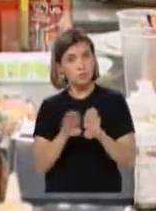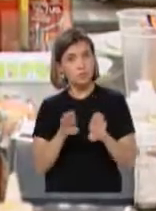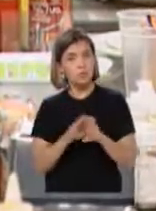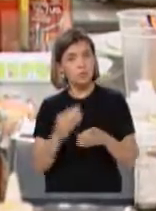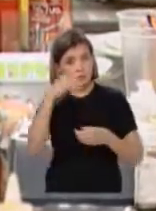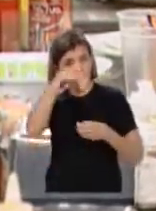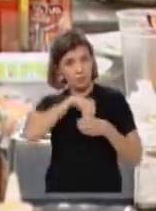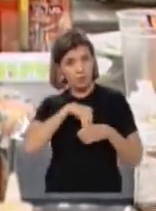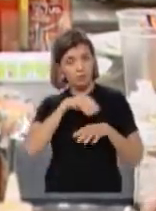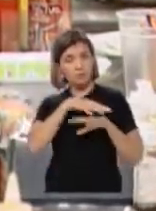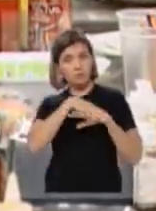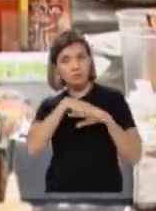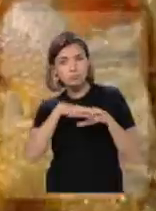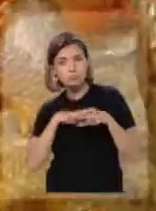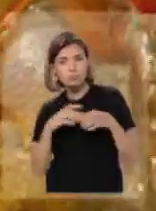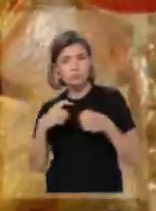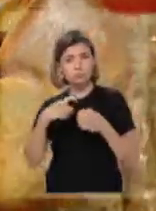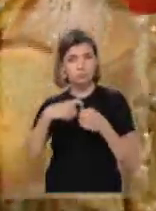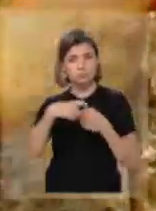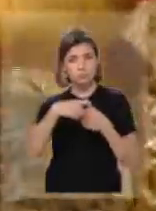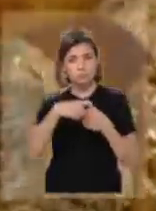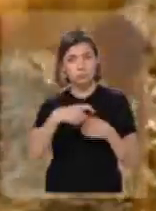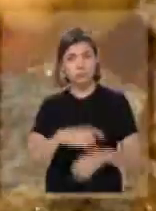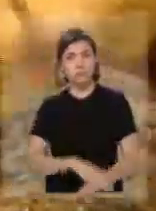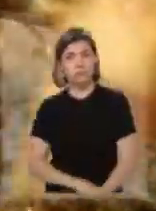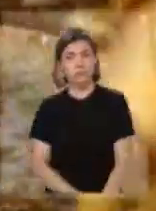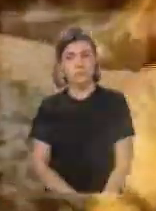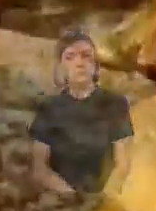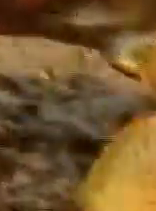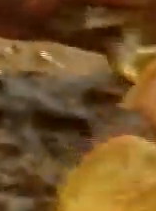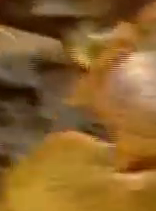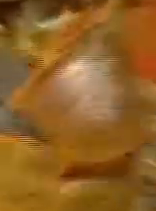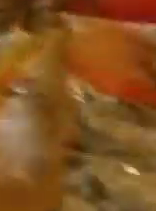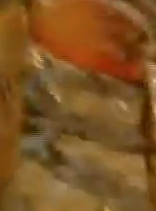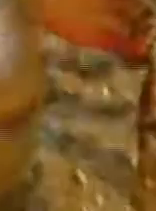obtenção de energia e para formar seus tecidos e células.